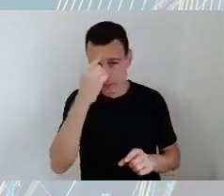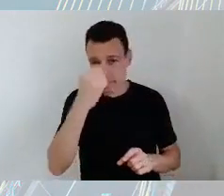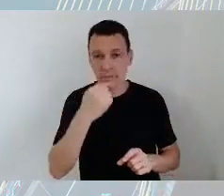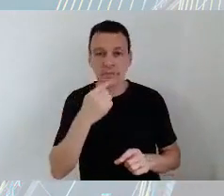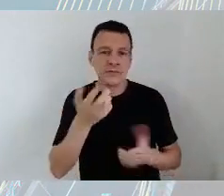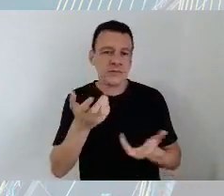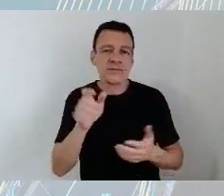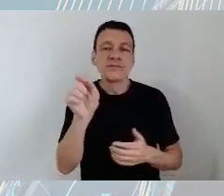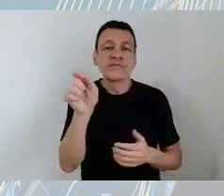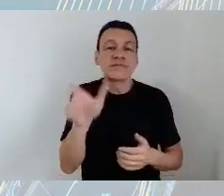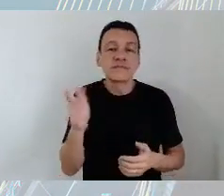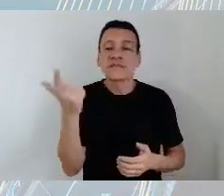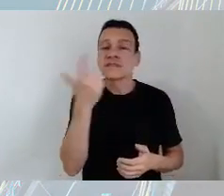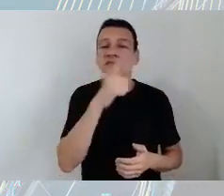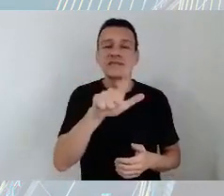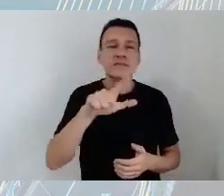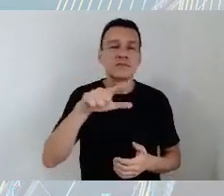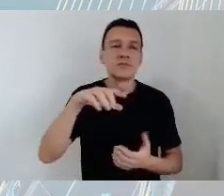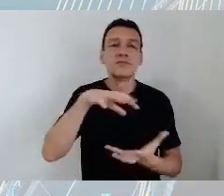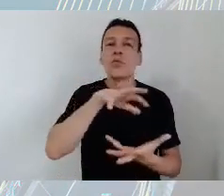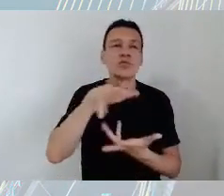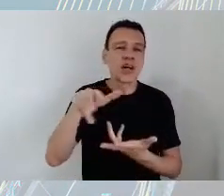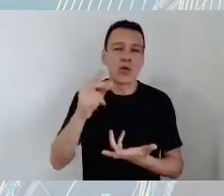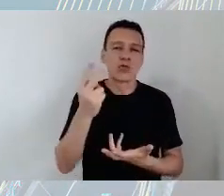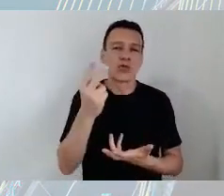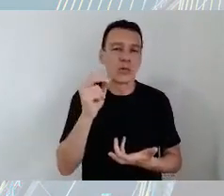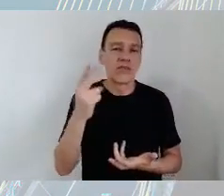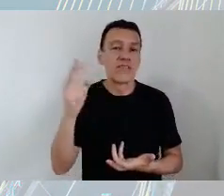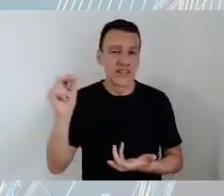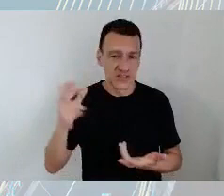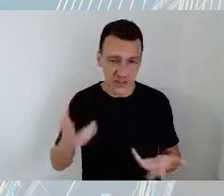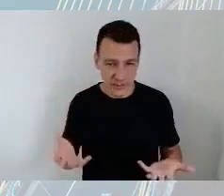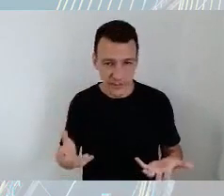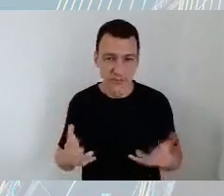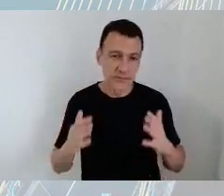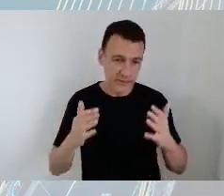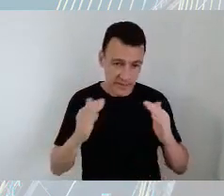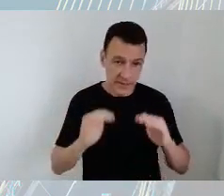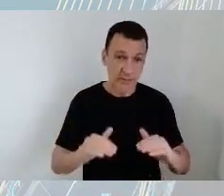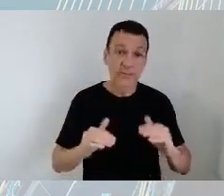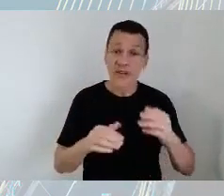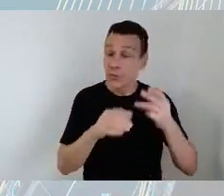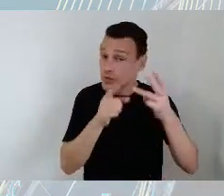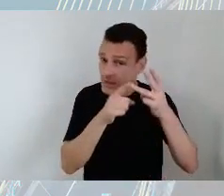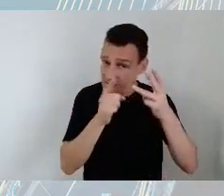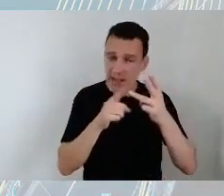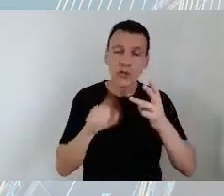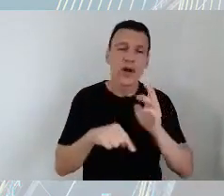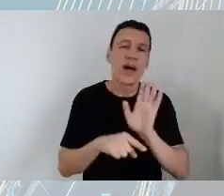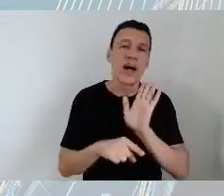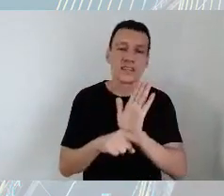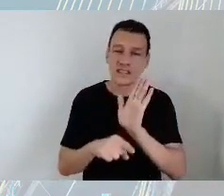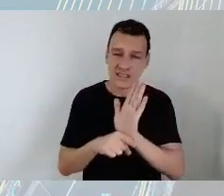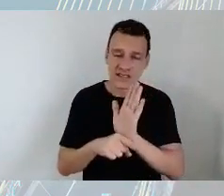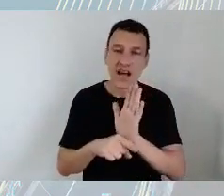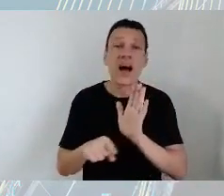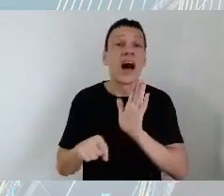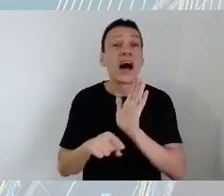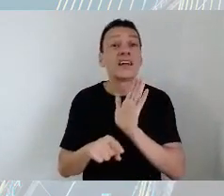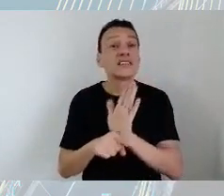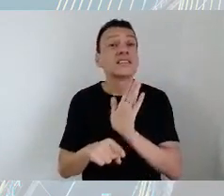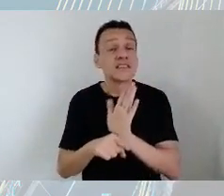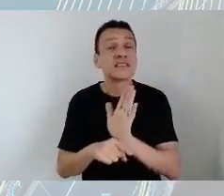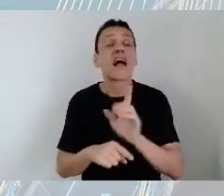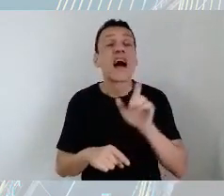Né? Depois, a gente tem um terceiro, que é o assistant. Esse assistant é a resposta que o modelo